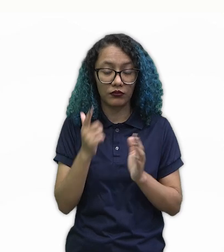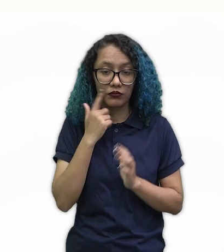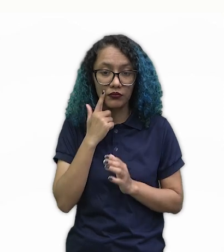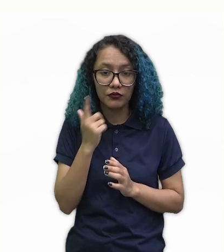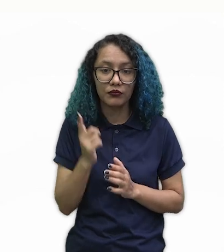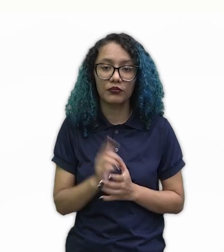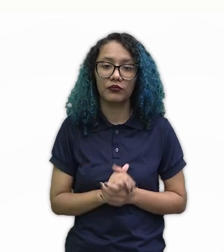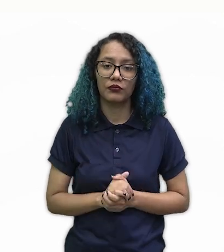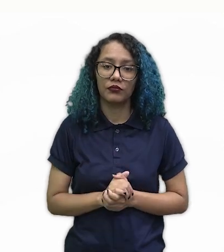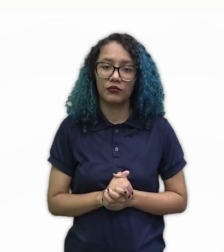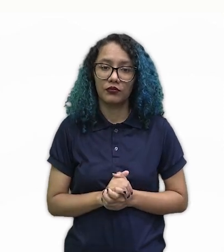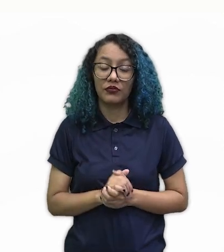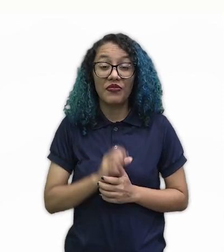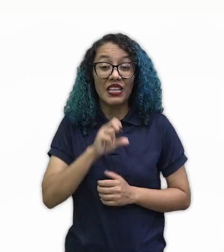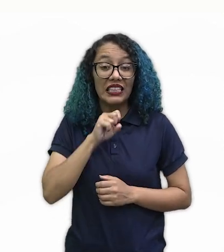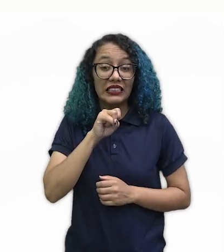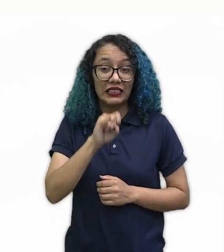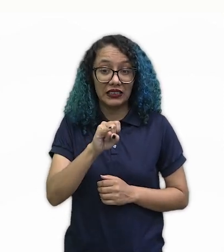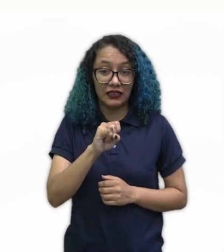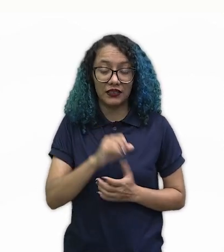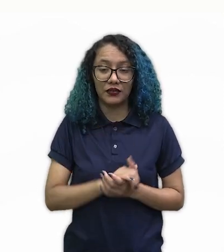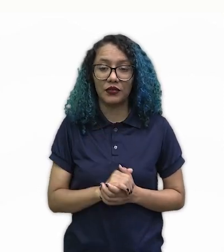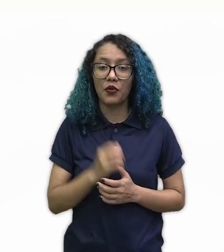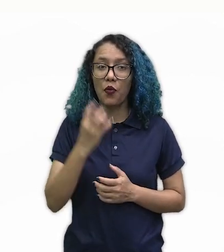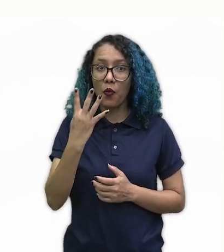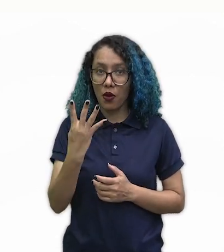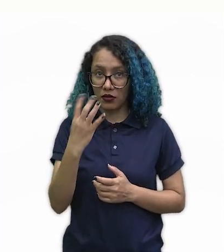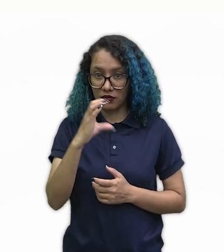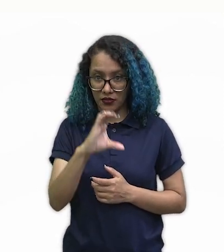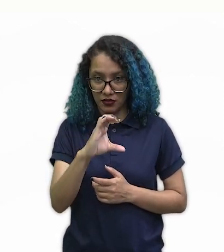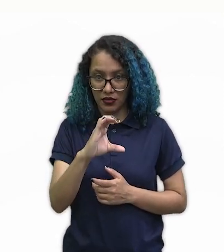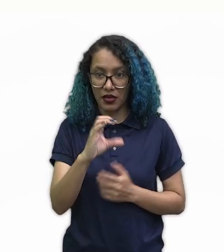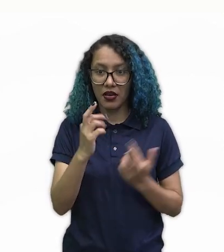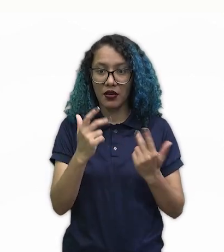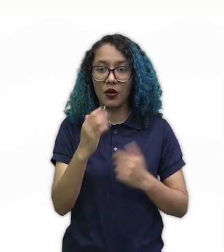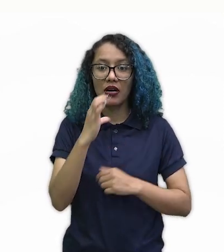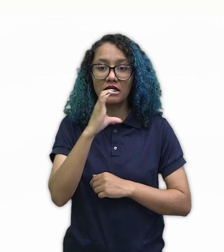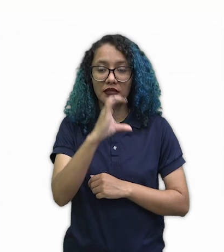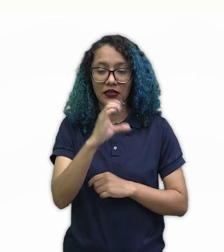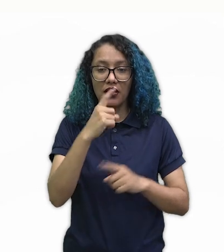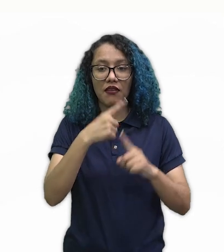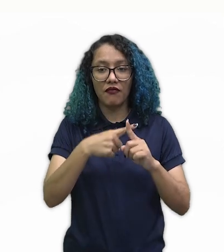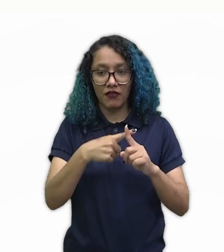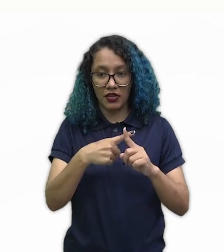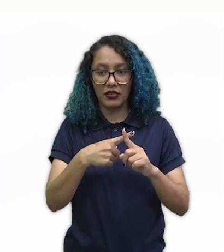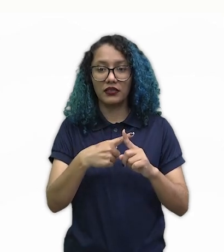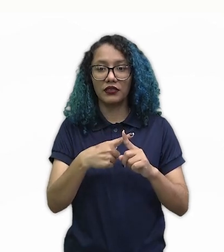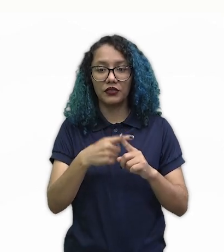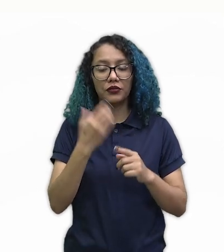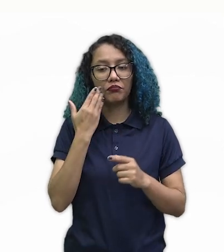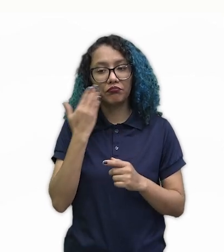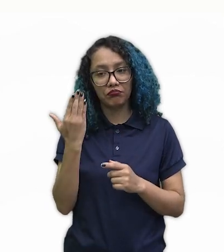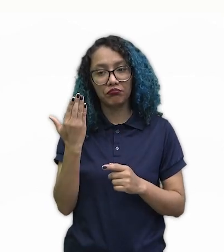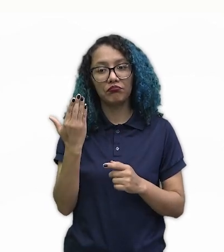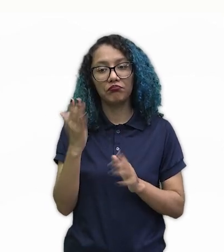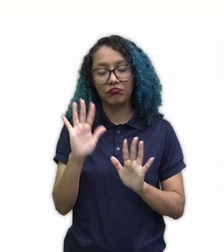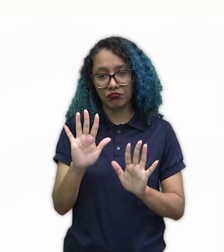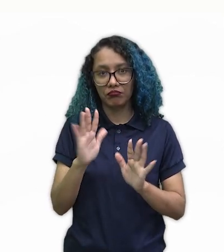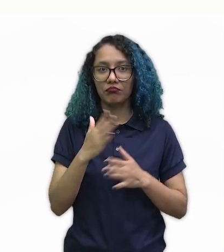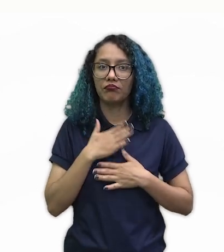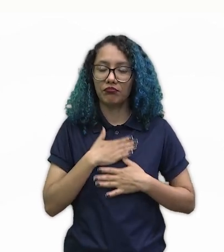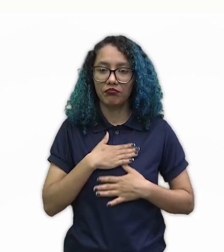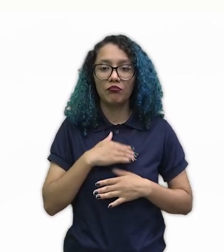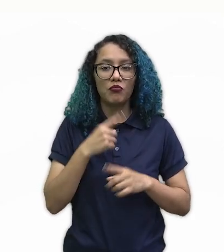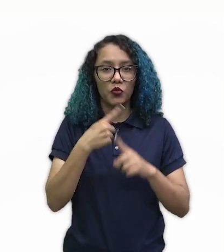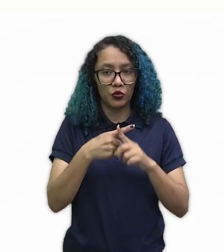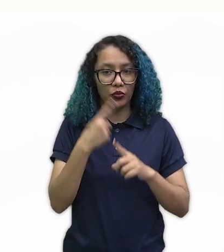Ó. Se eu tenho 4C, que é igual a C que multiplica alguém aqui, tá? Deixei por enquanto,